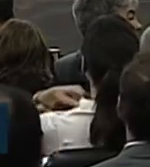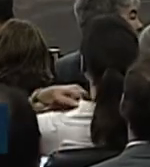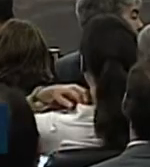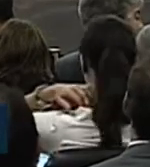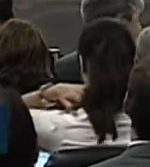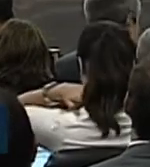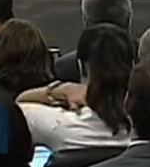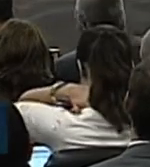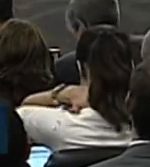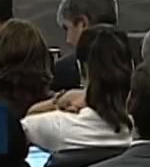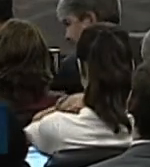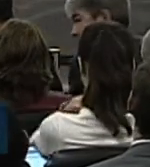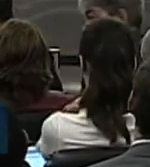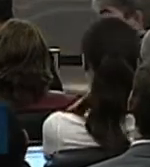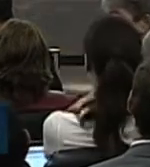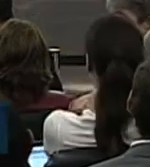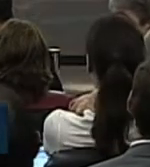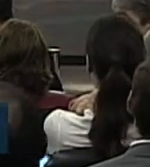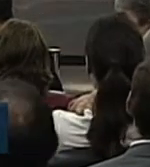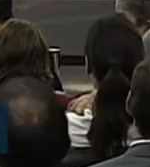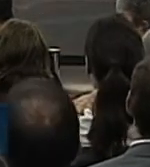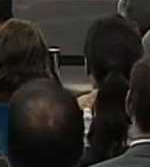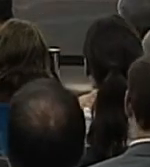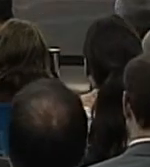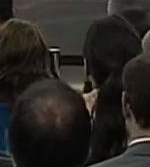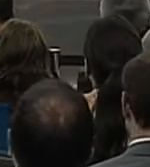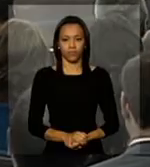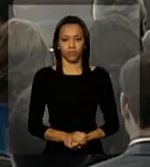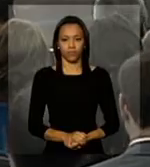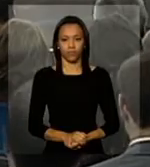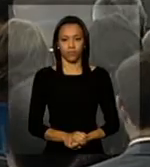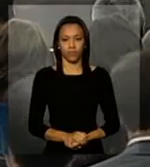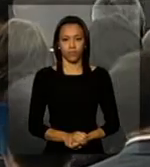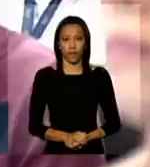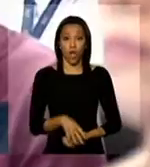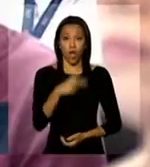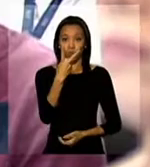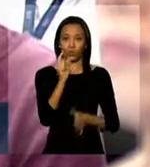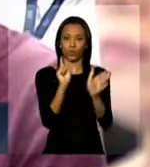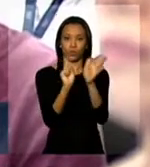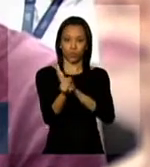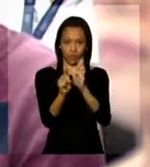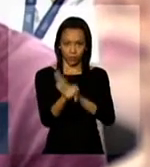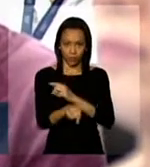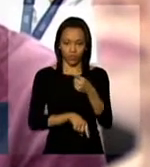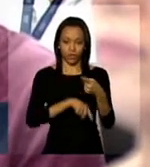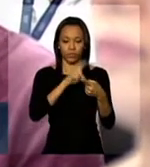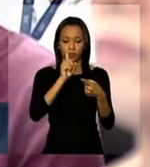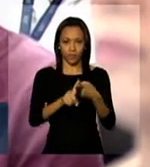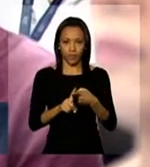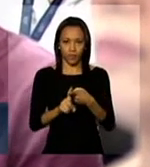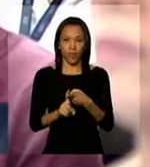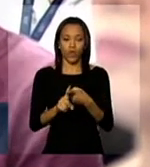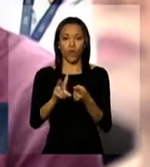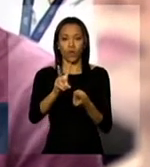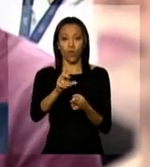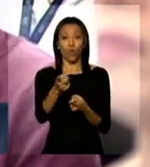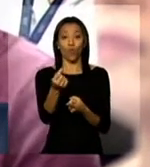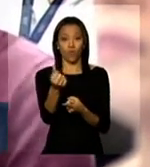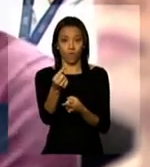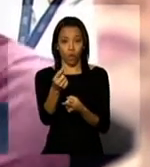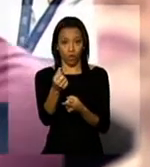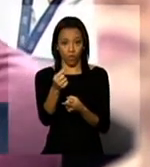duas perguntas. Eu gostaria de saber, em primeiro lugar, se o valor do abatimento da meta com as